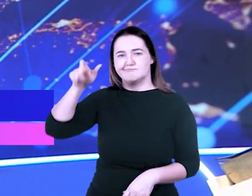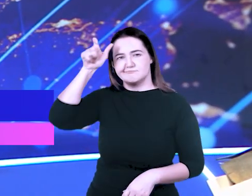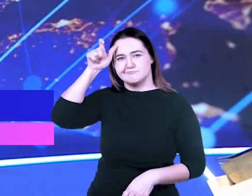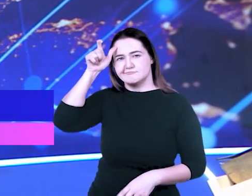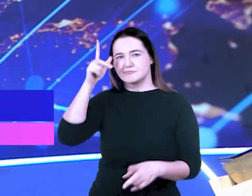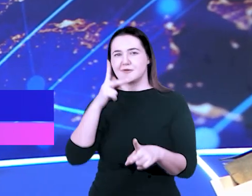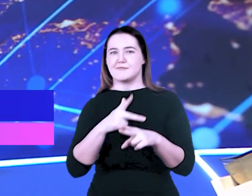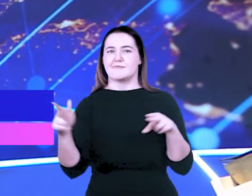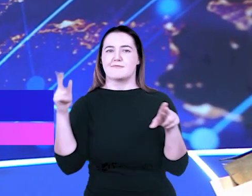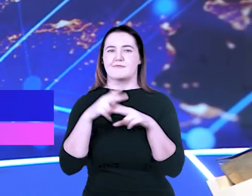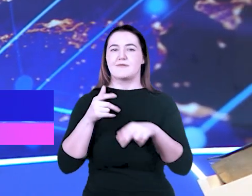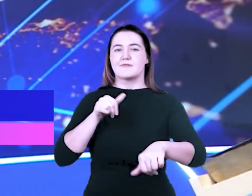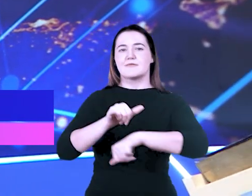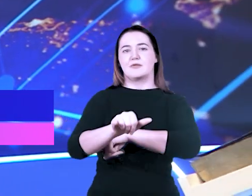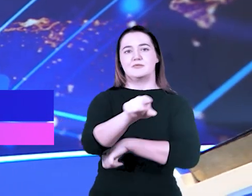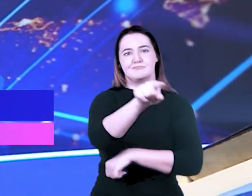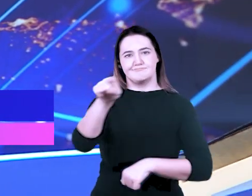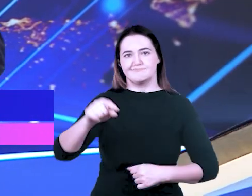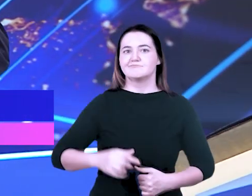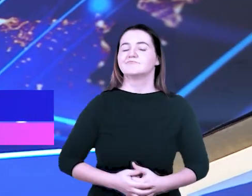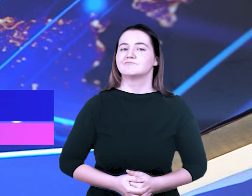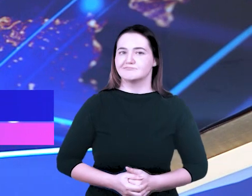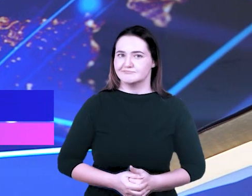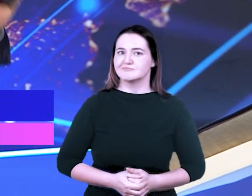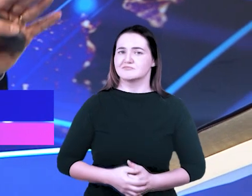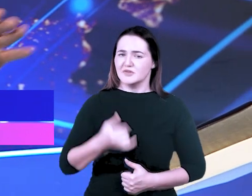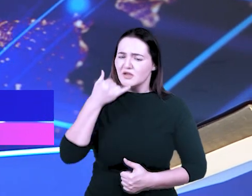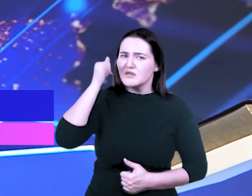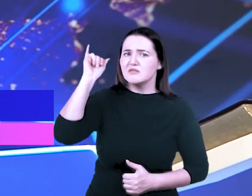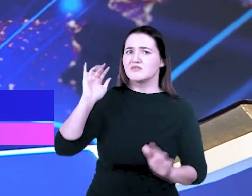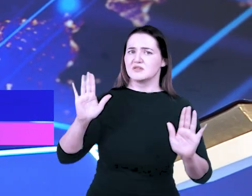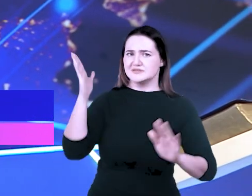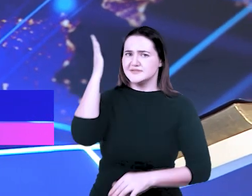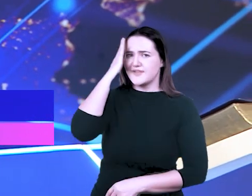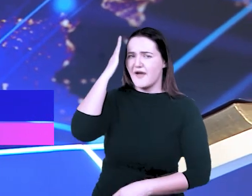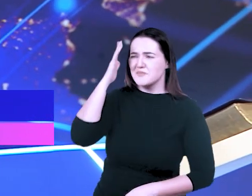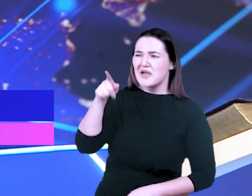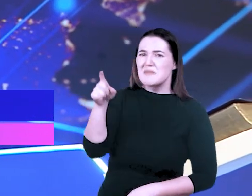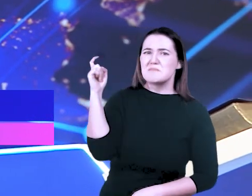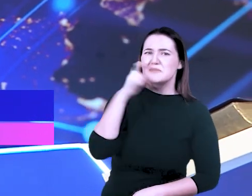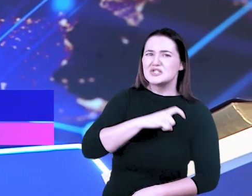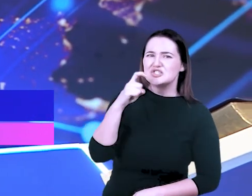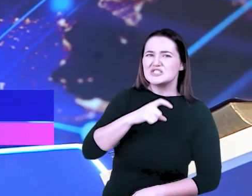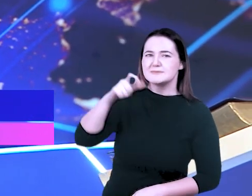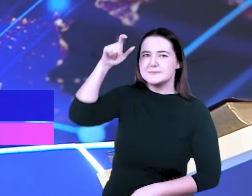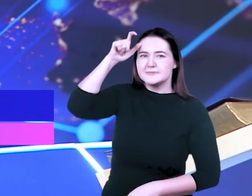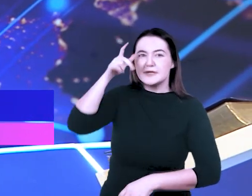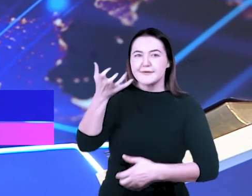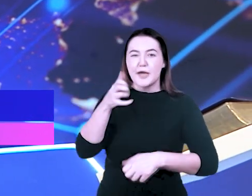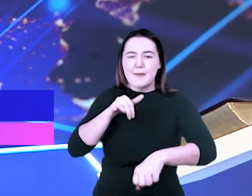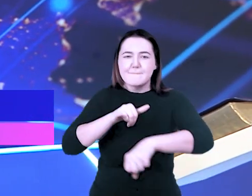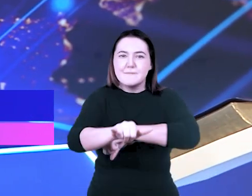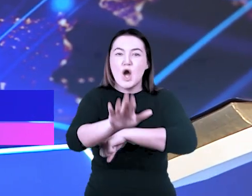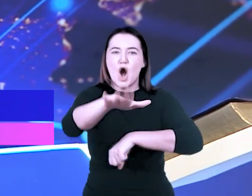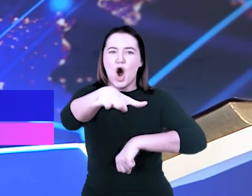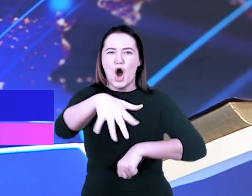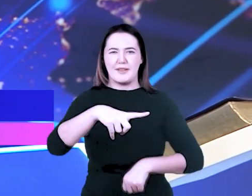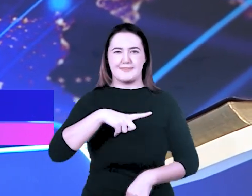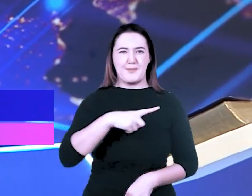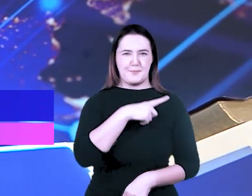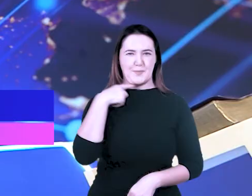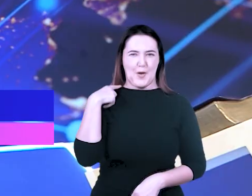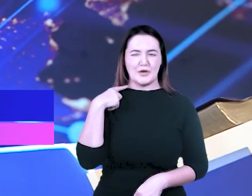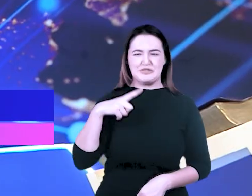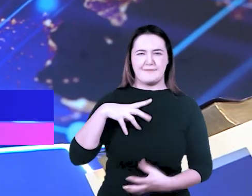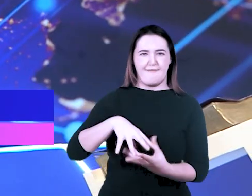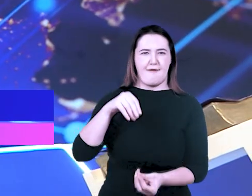com esperança e com certeza. Não fique enganado por aí com mentiras ou com ideias, pensamentos